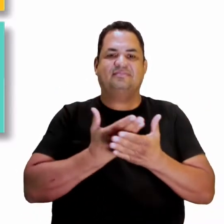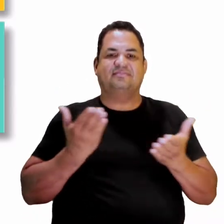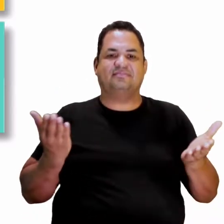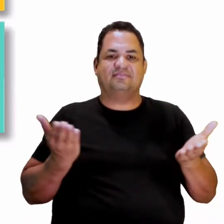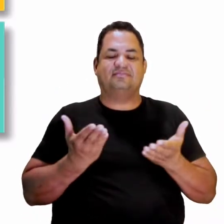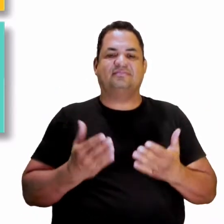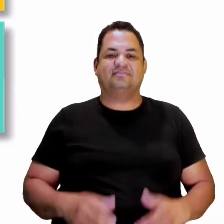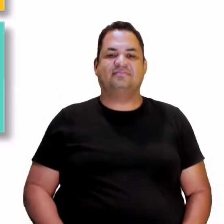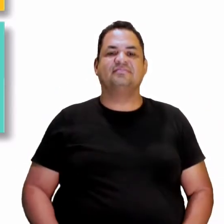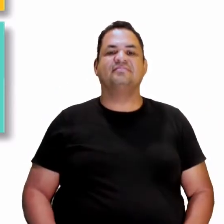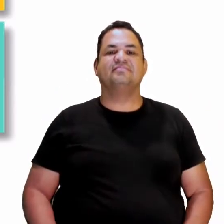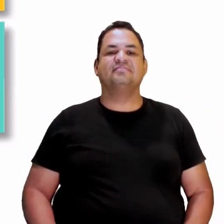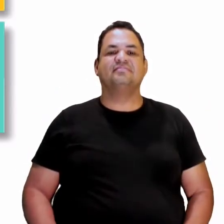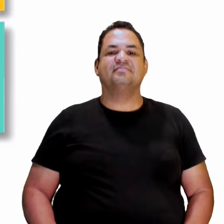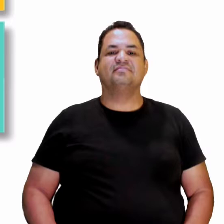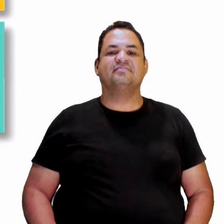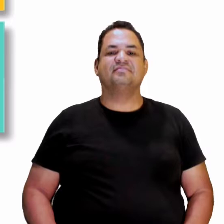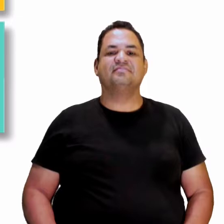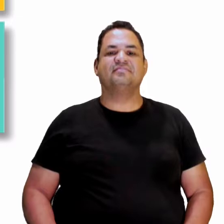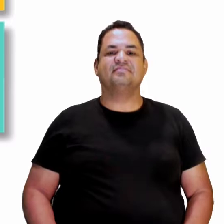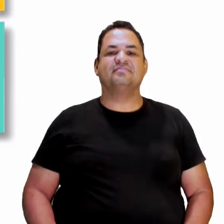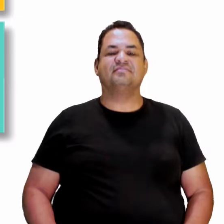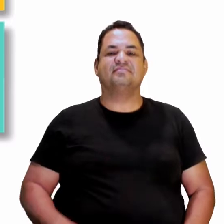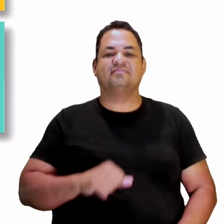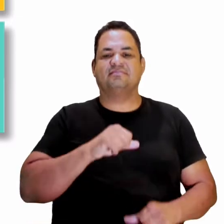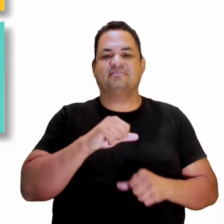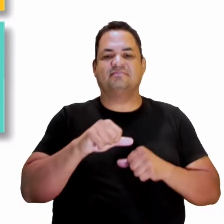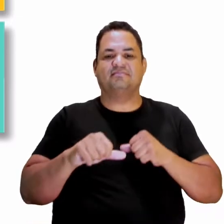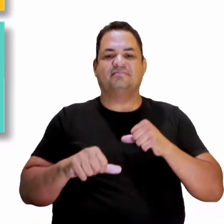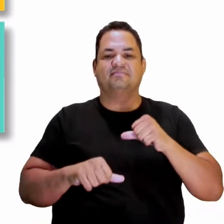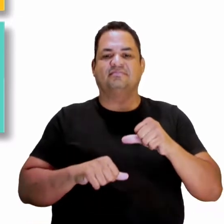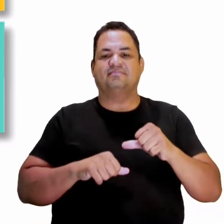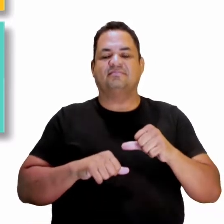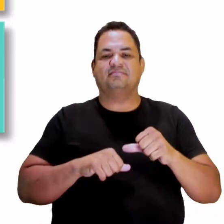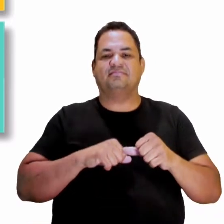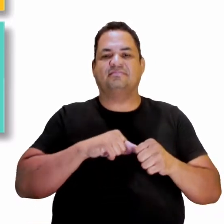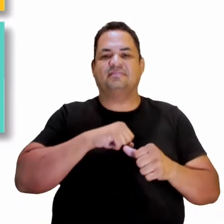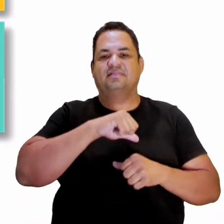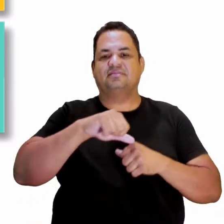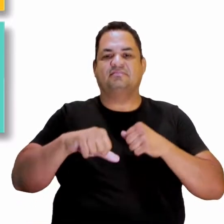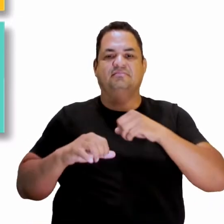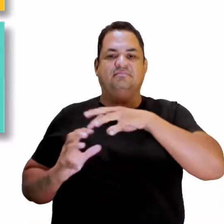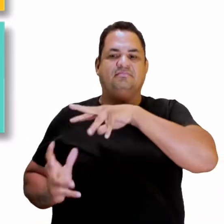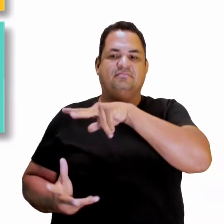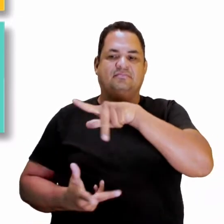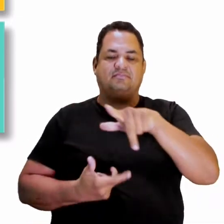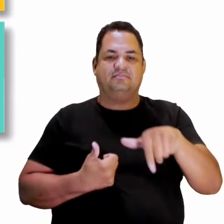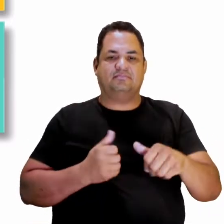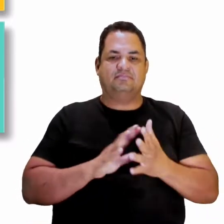the World, mudando o mundo, porque nós vamos falar hoje sobre o quê?